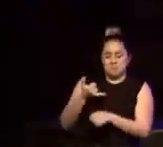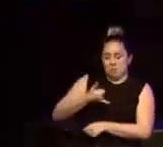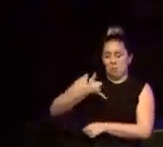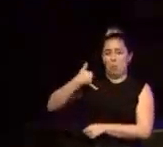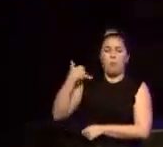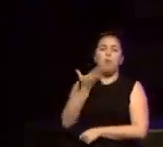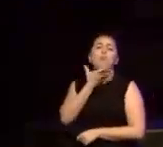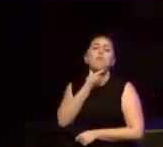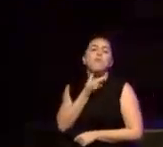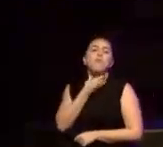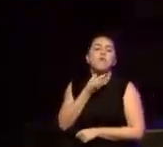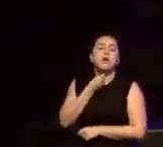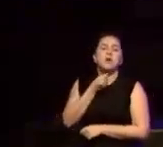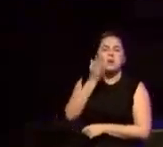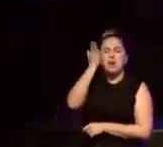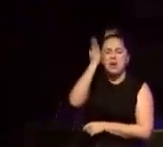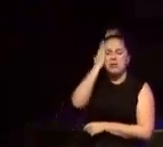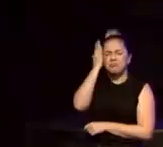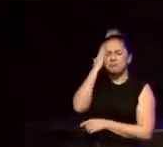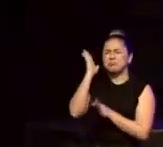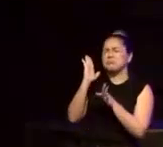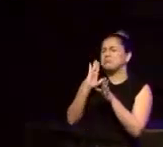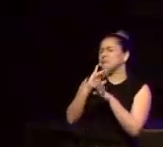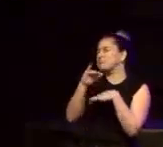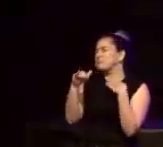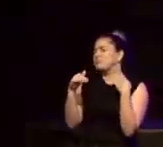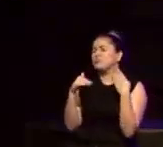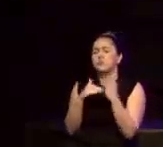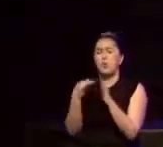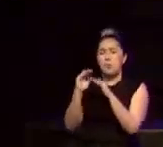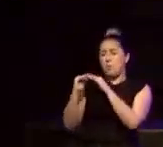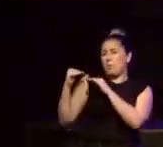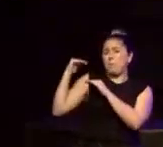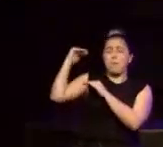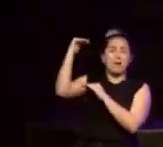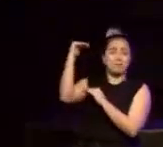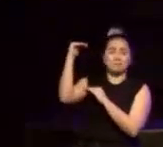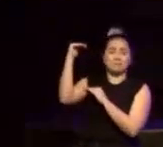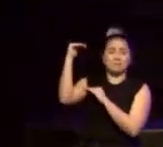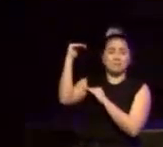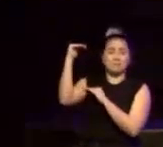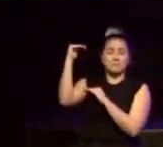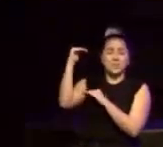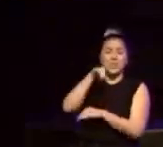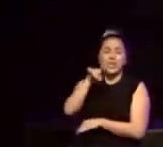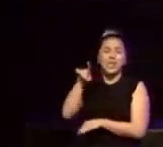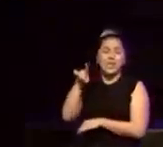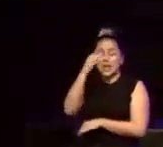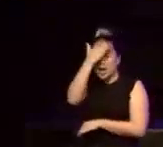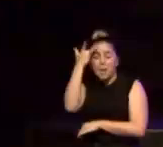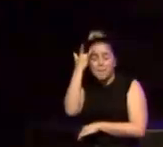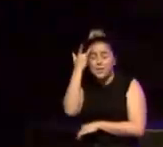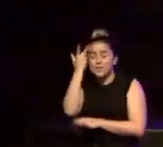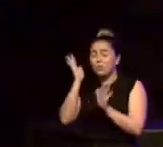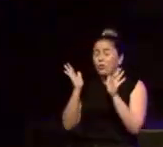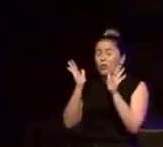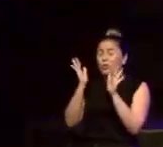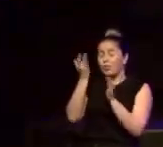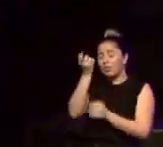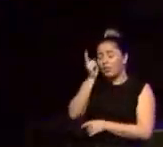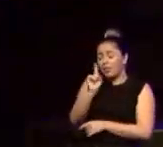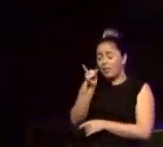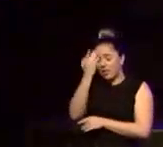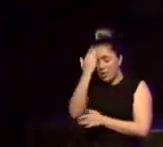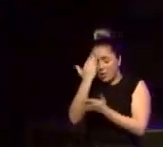políticos. Acham que sabem tudo, estão superiores, até que eles chegam a uma conclusão que eles precisam reavaliar a sua fé, e alguns